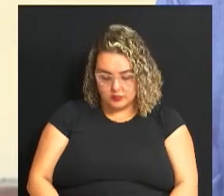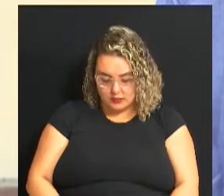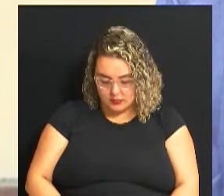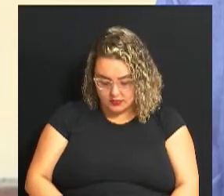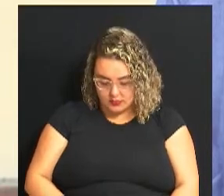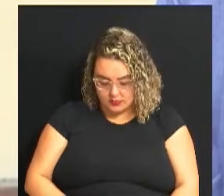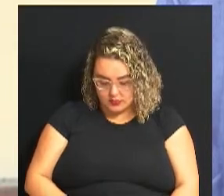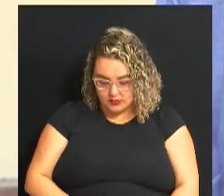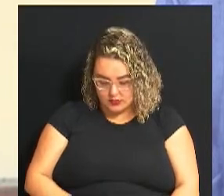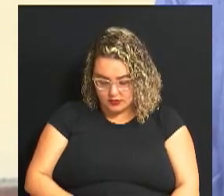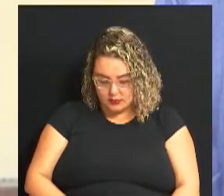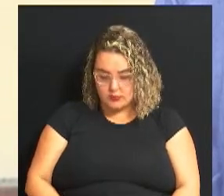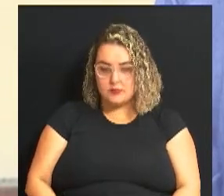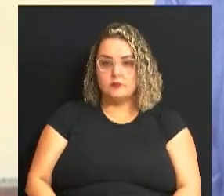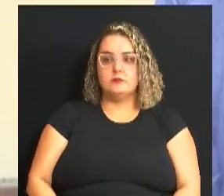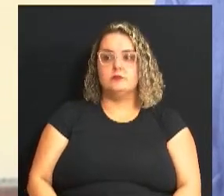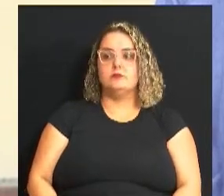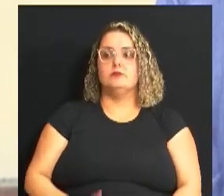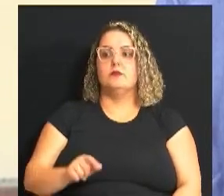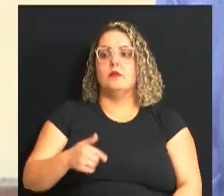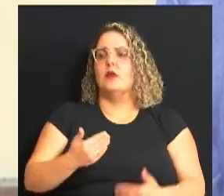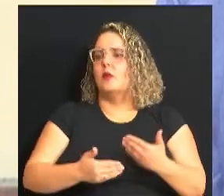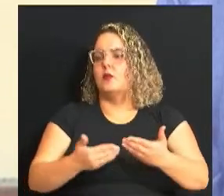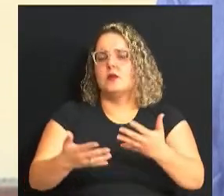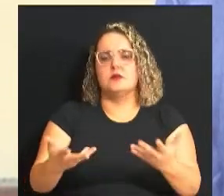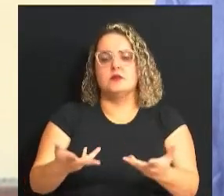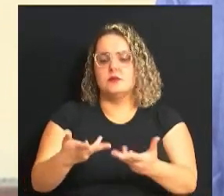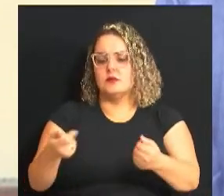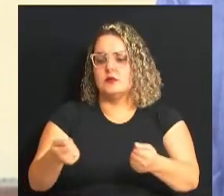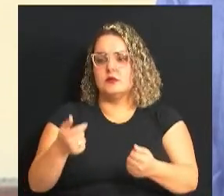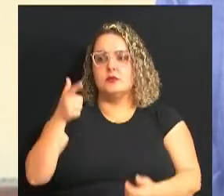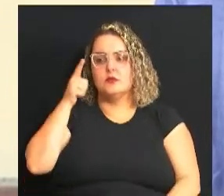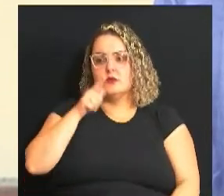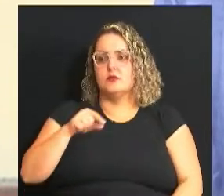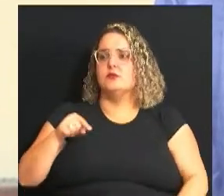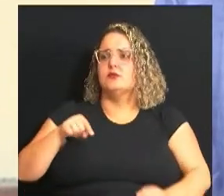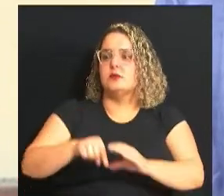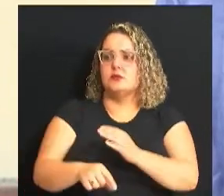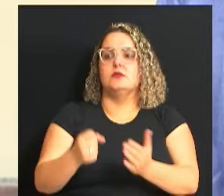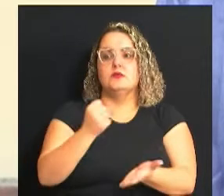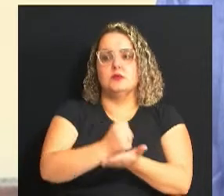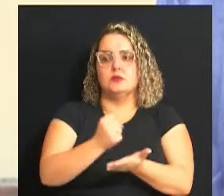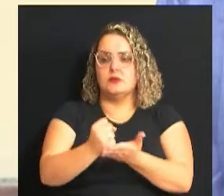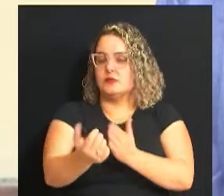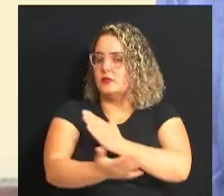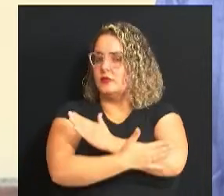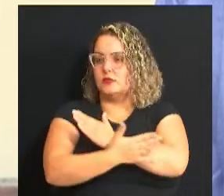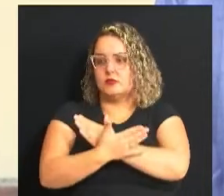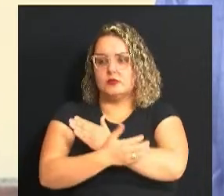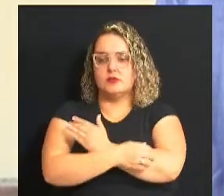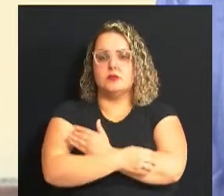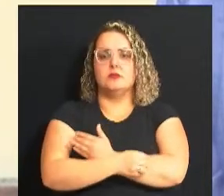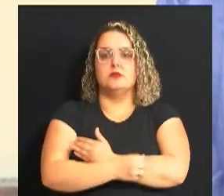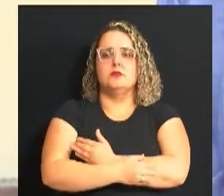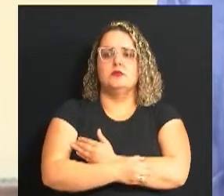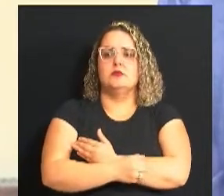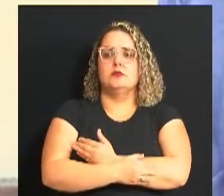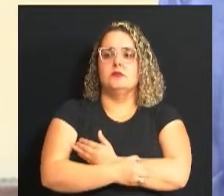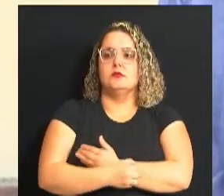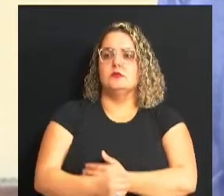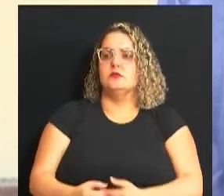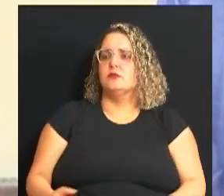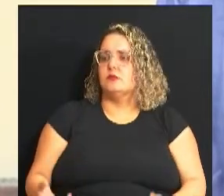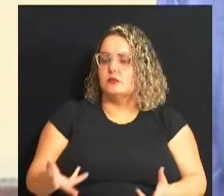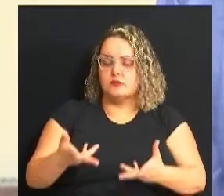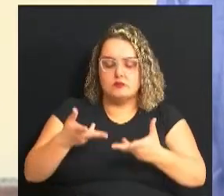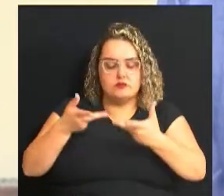rico, viu, que a gente tem conseguido avançar. Os cartórios estão nos ajudando, tem sido uma verdadeira epopeia isso.